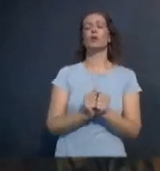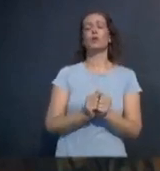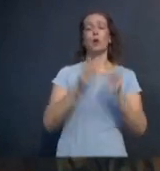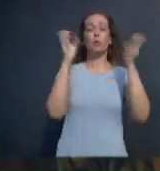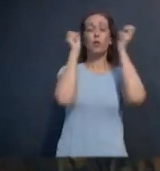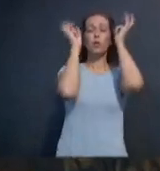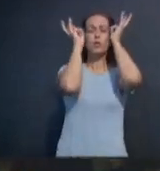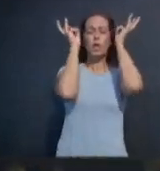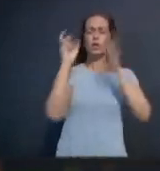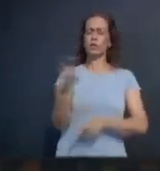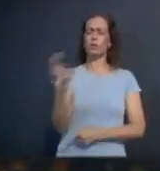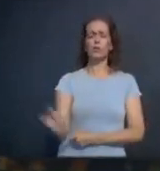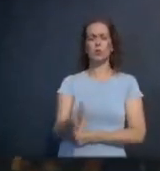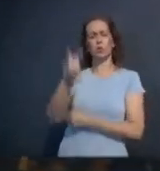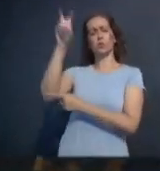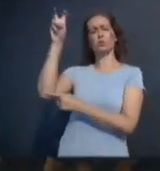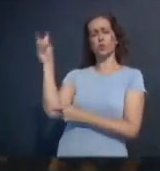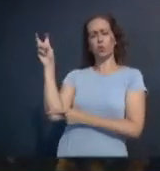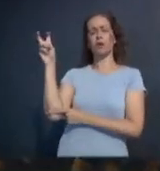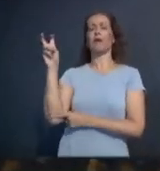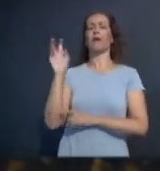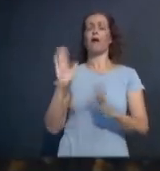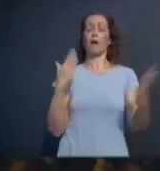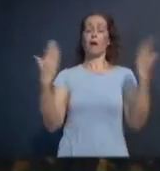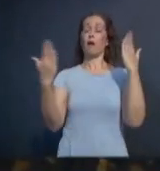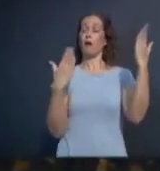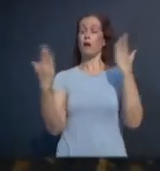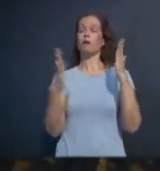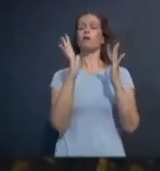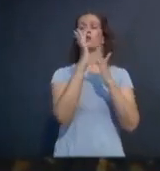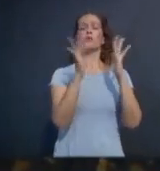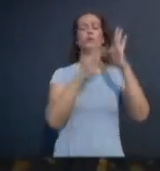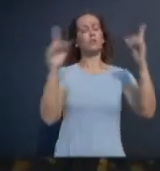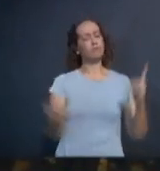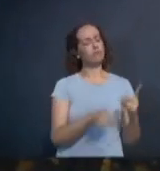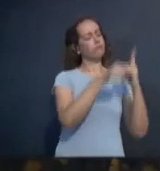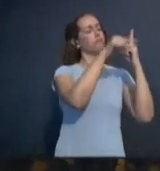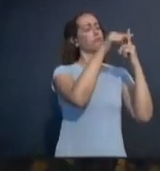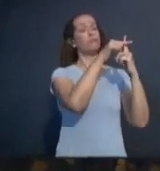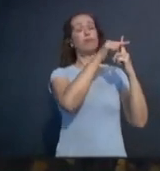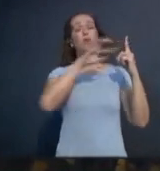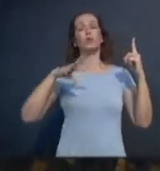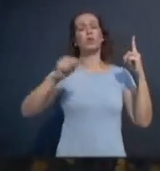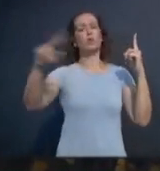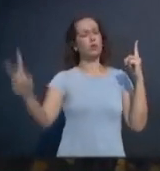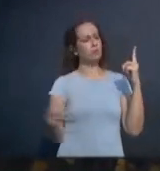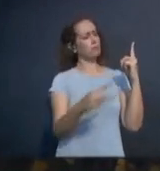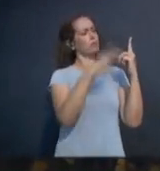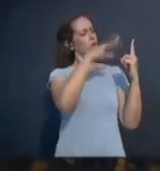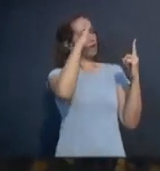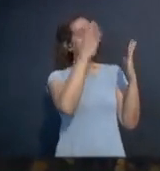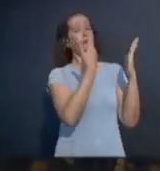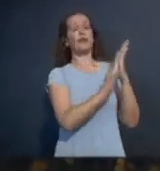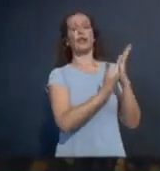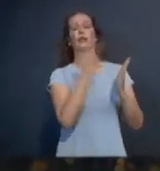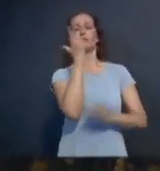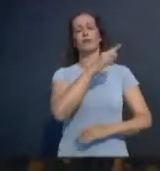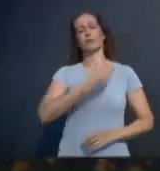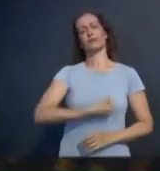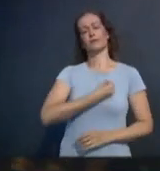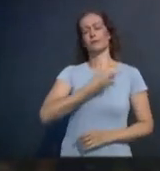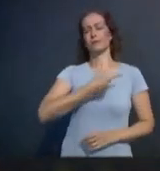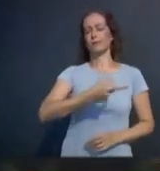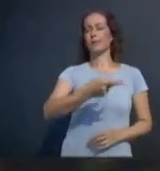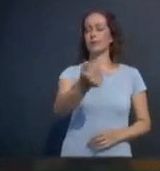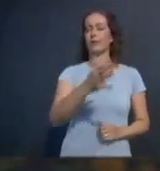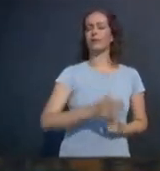Homem seja levantado. Para que todo aquele que nele crê, tenha o quê? A vida eterna. Lá,